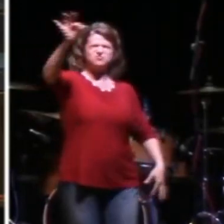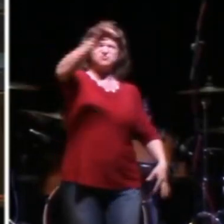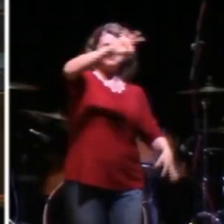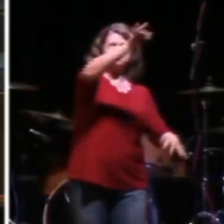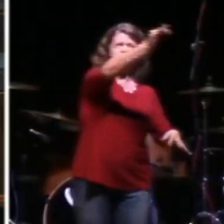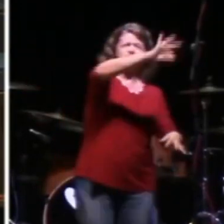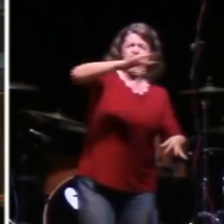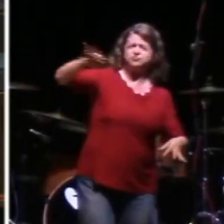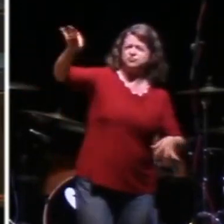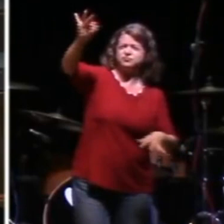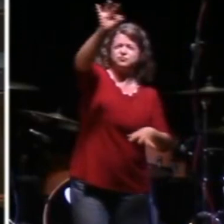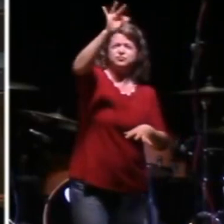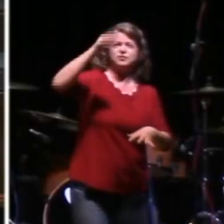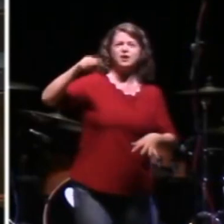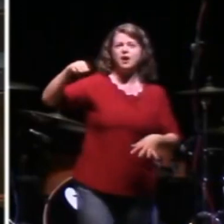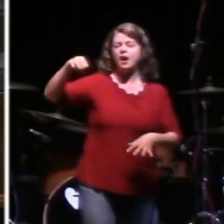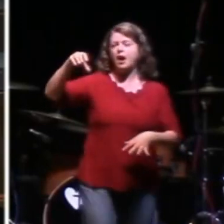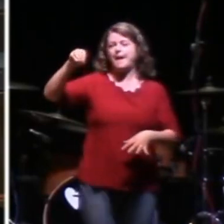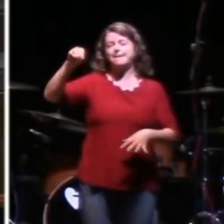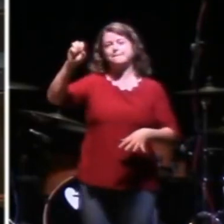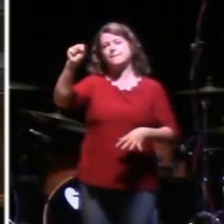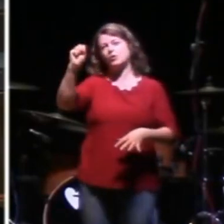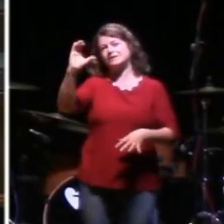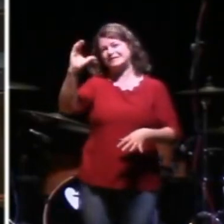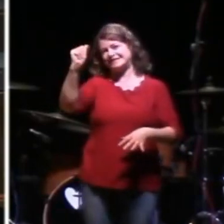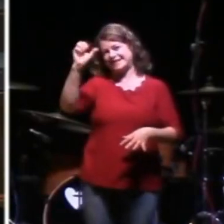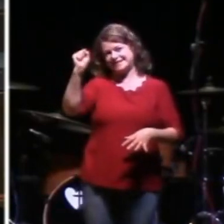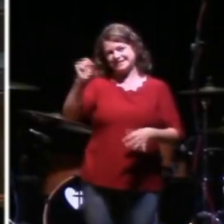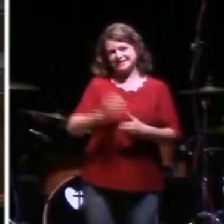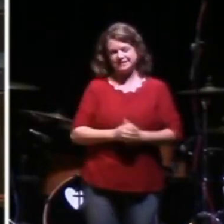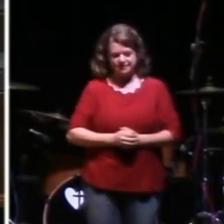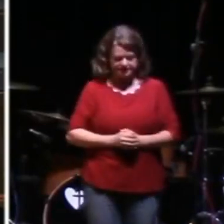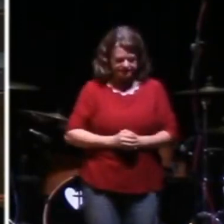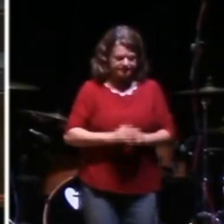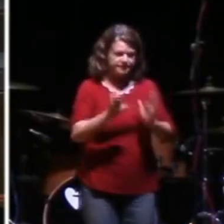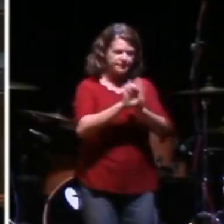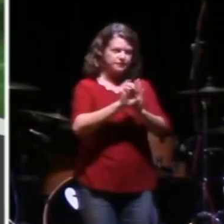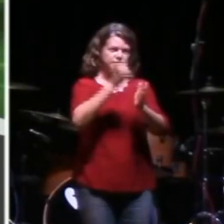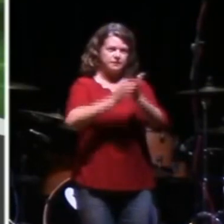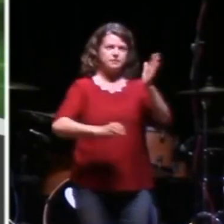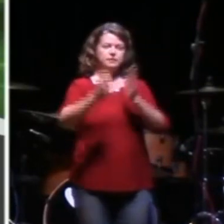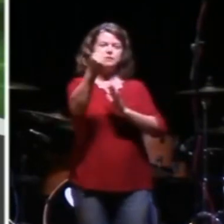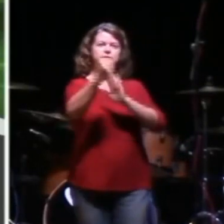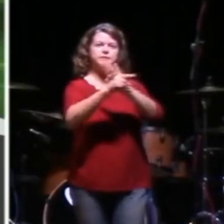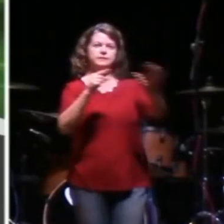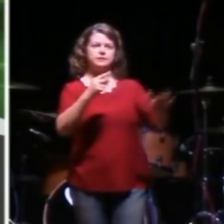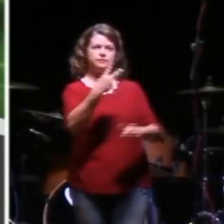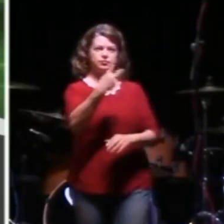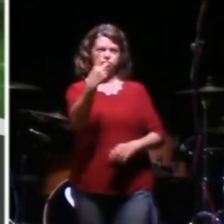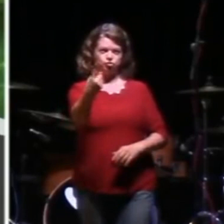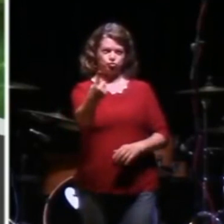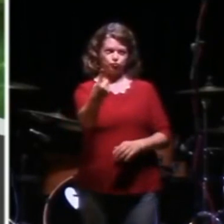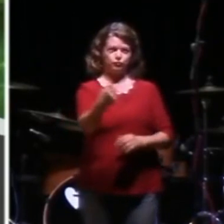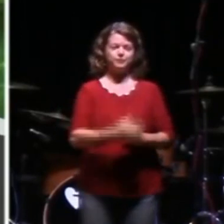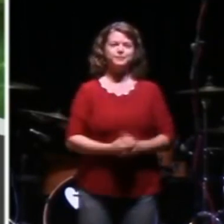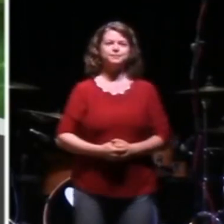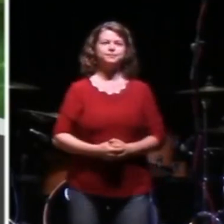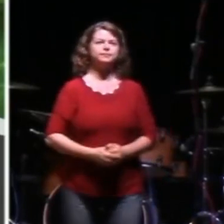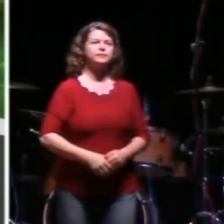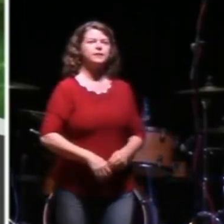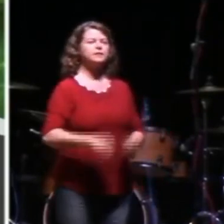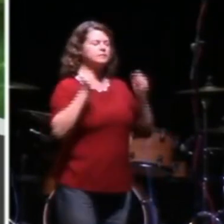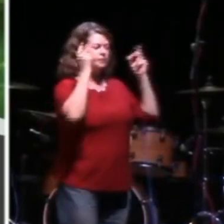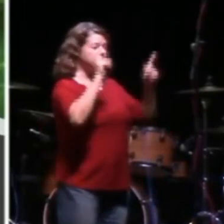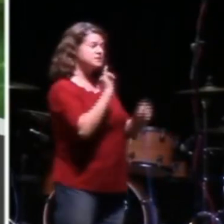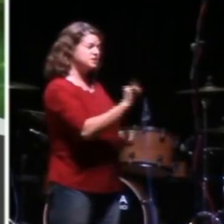povo se você não deixar meu povo estamos vindos esse do 8:21 enviarei exames enxames